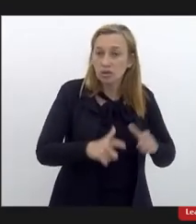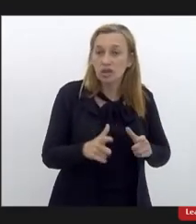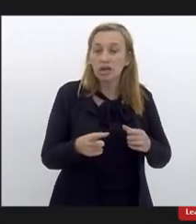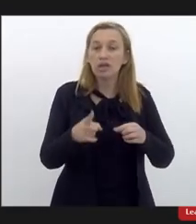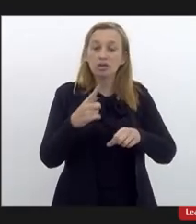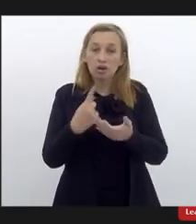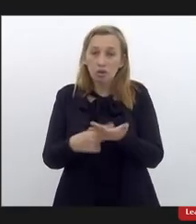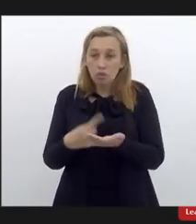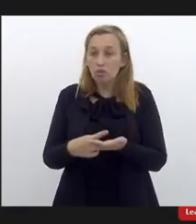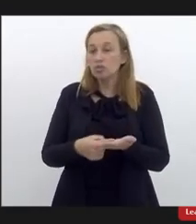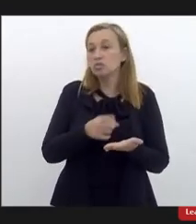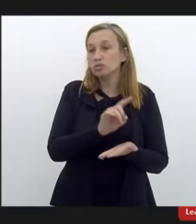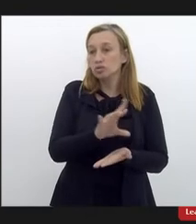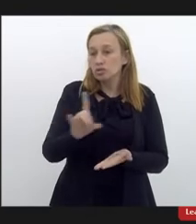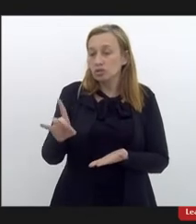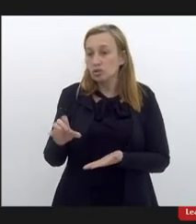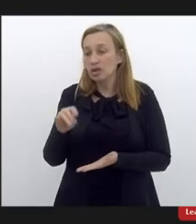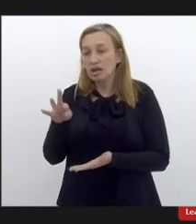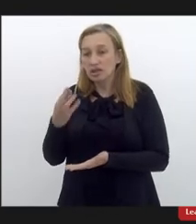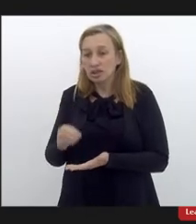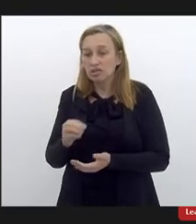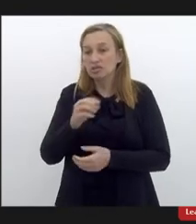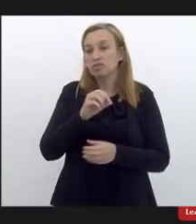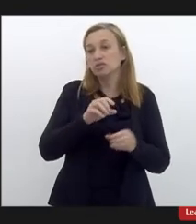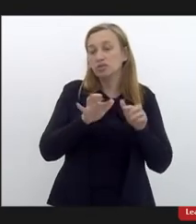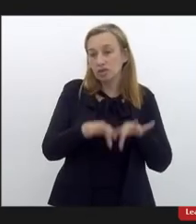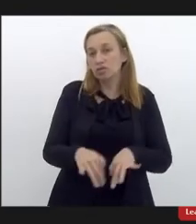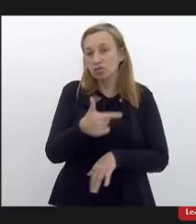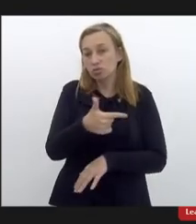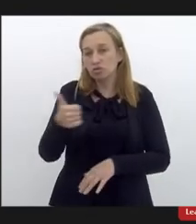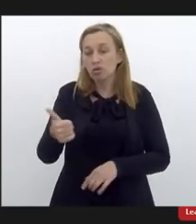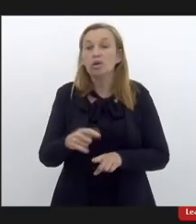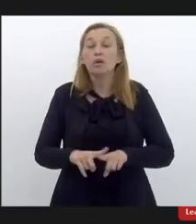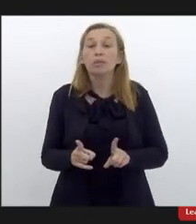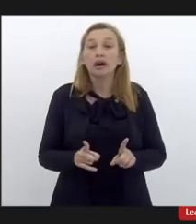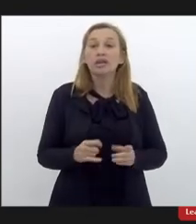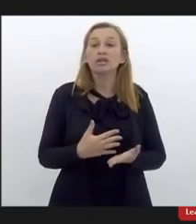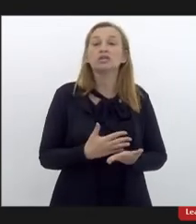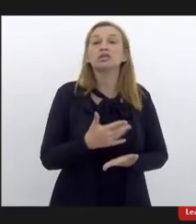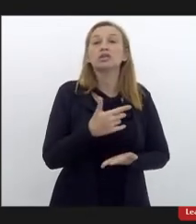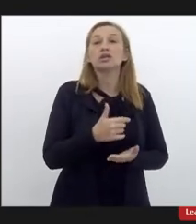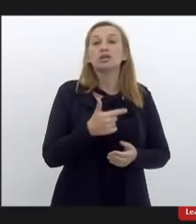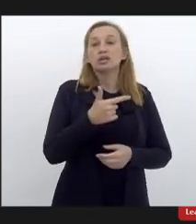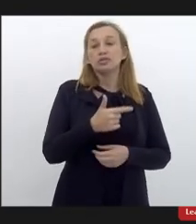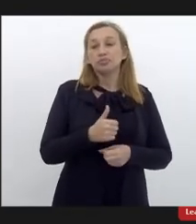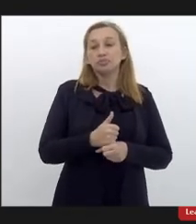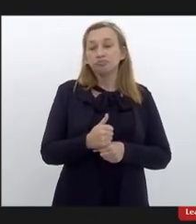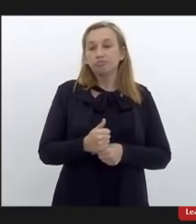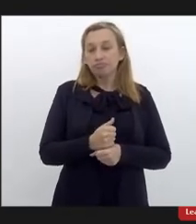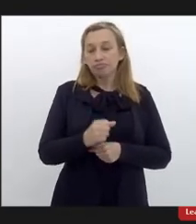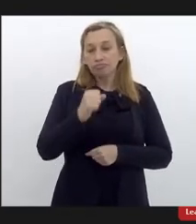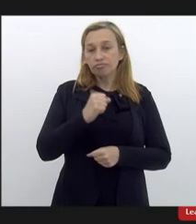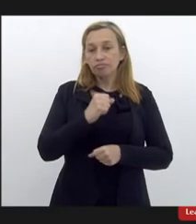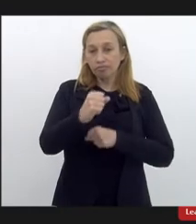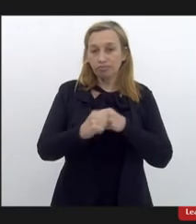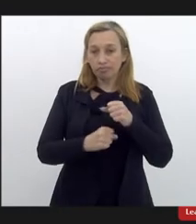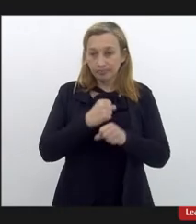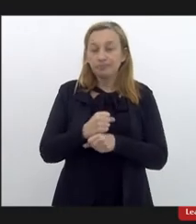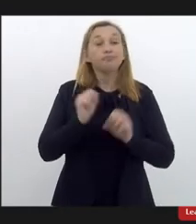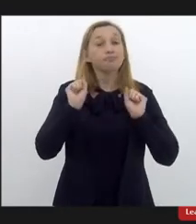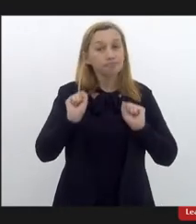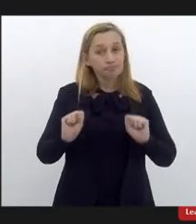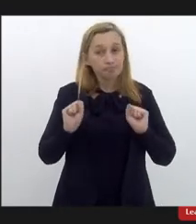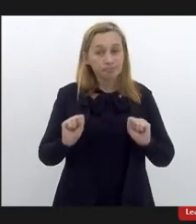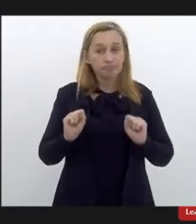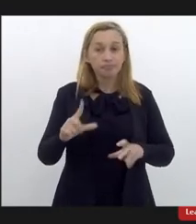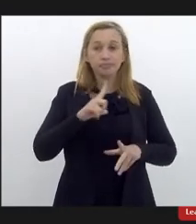de calendário para o final de 2021. Mas que a partir de 2020, do ano que vem, a gente possa ter